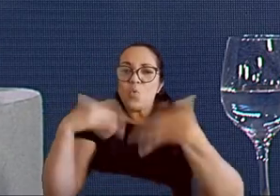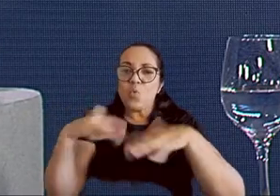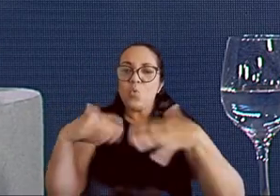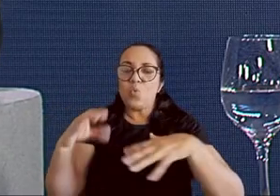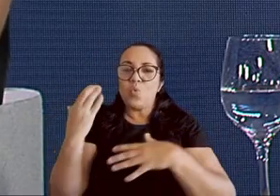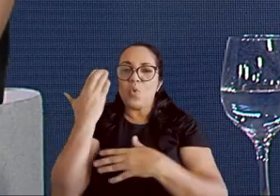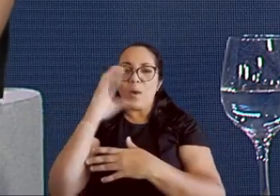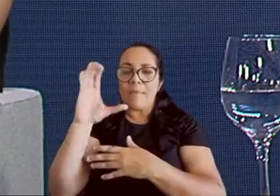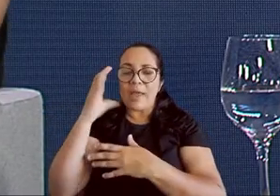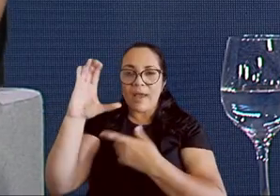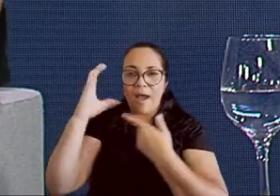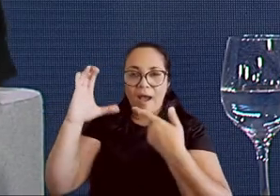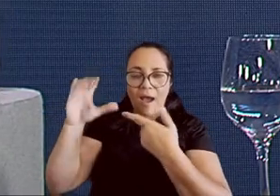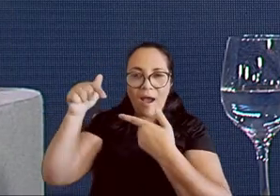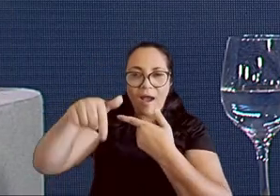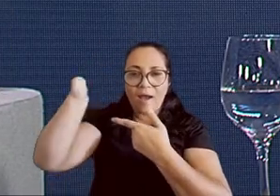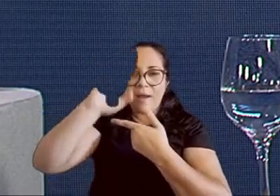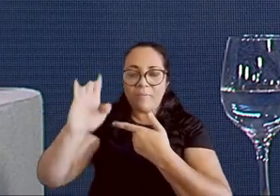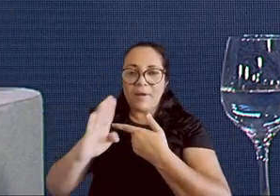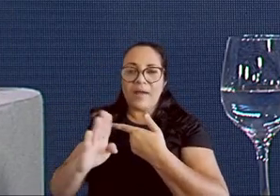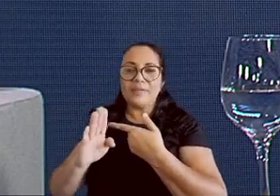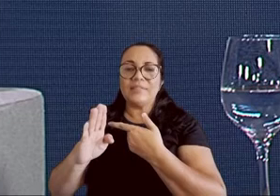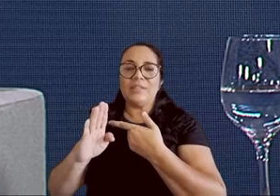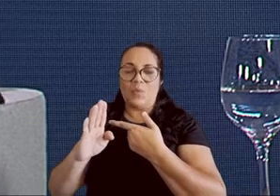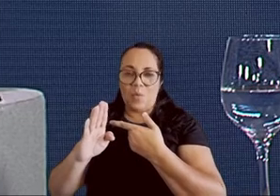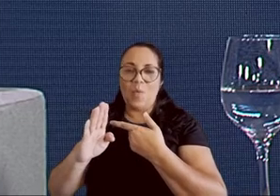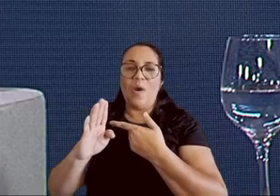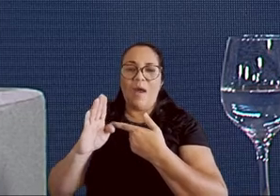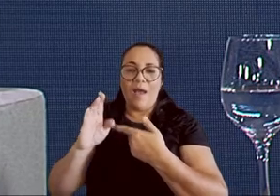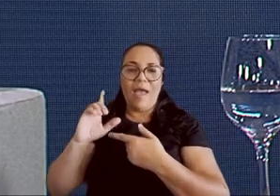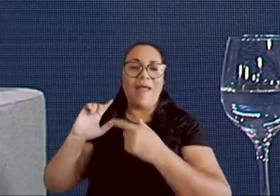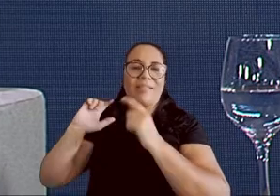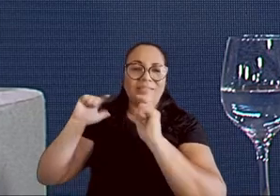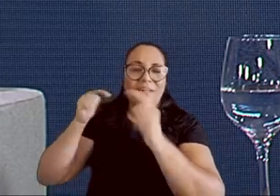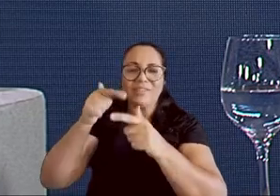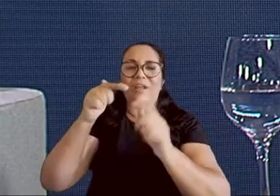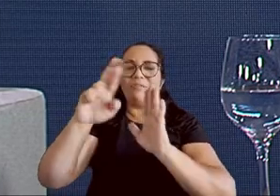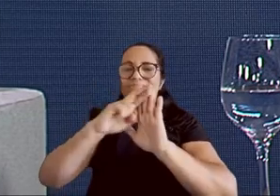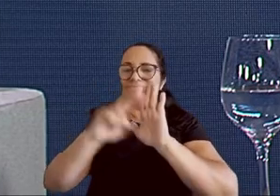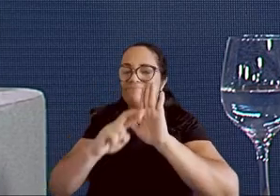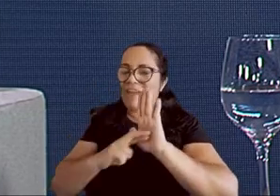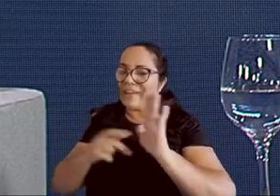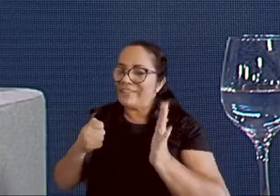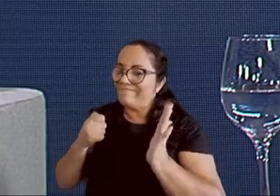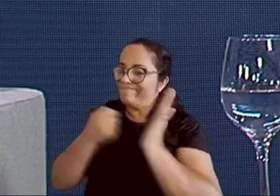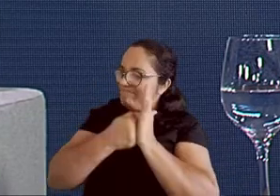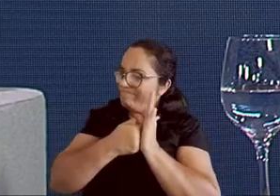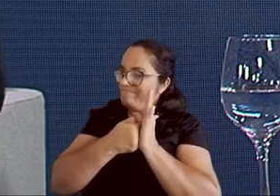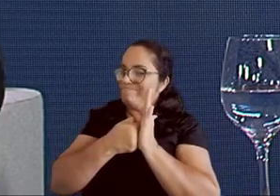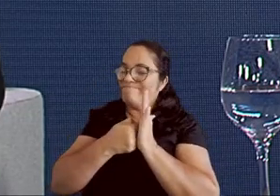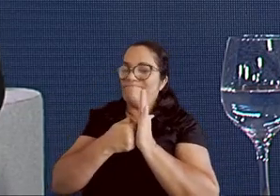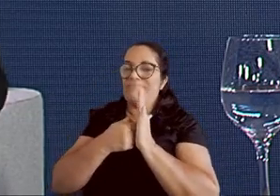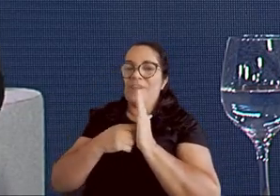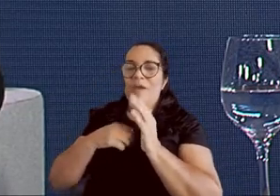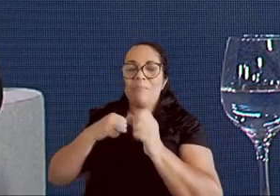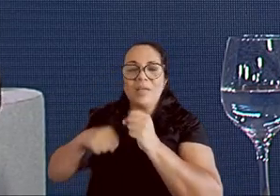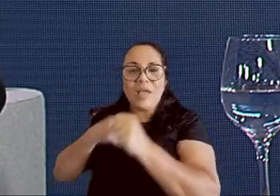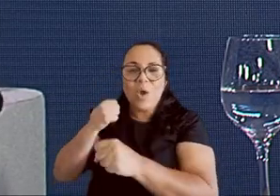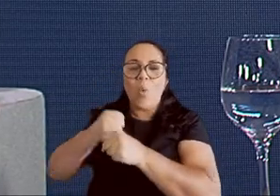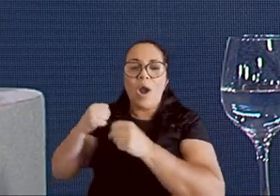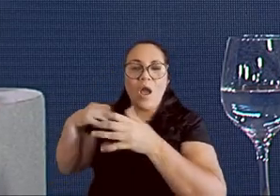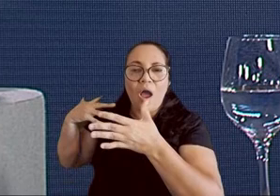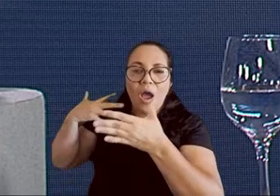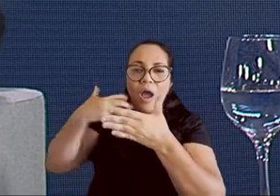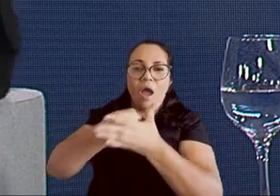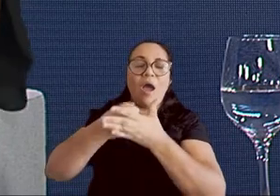Brasil os Fundos por muito tempo eram muito conservadores e de uns anos para cá a gente começou a ter todo um leque de perfil de risco